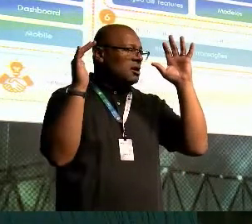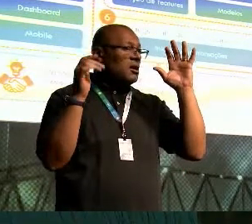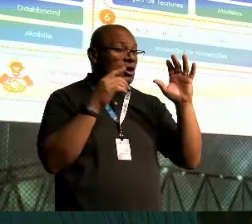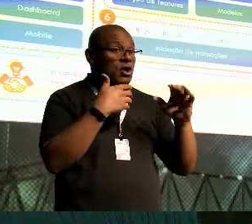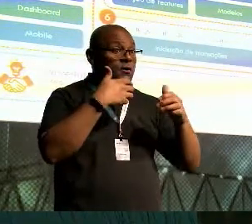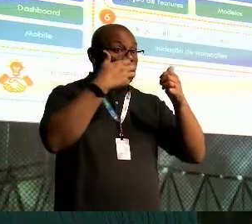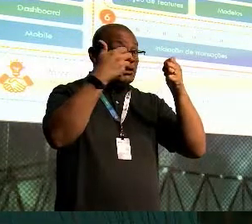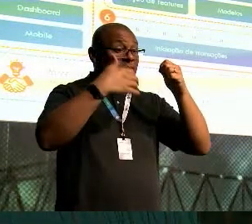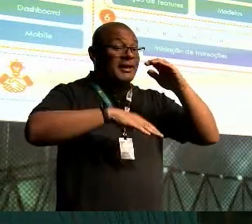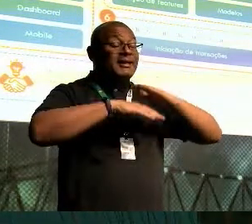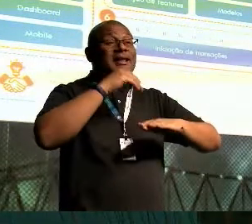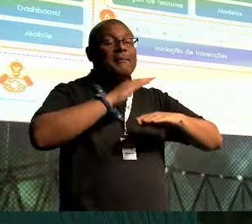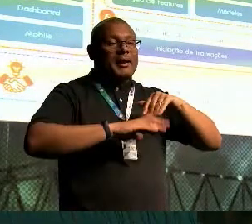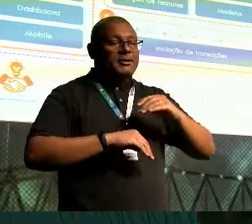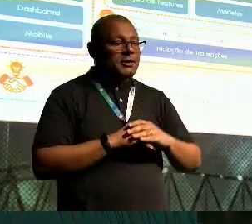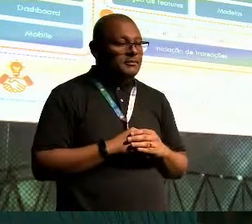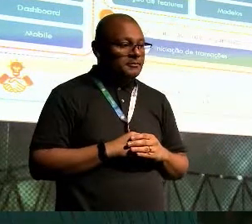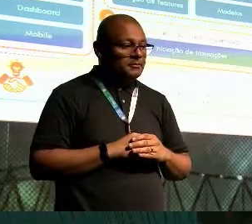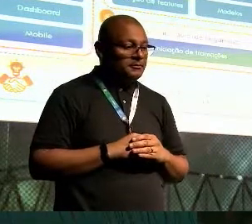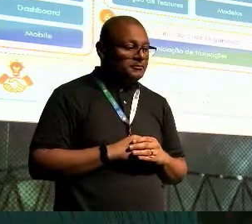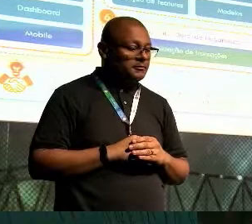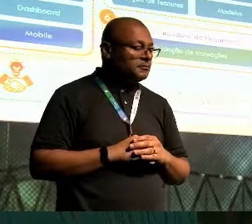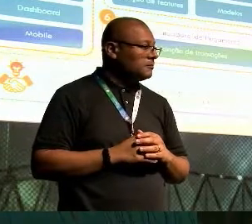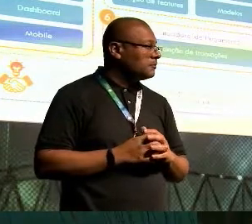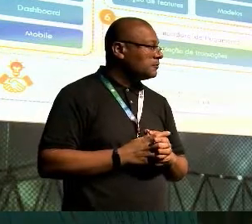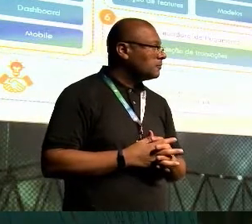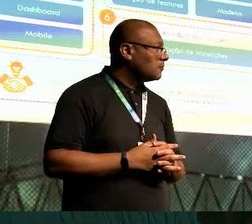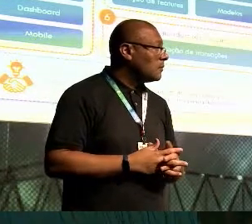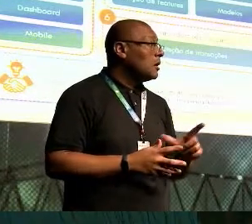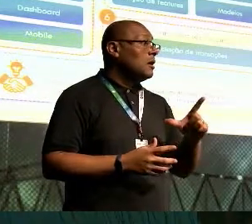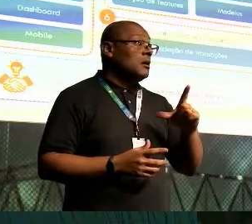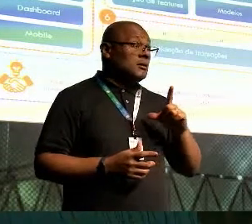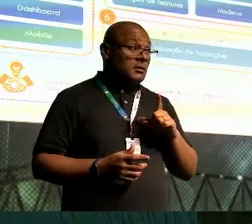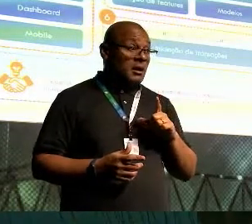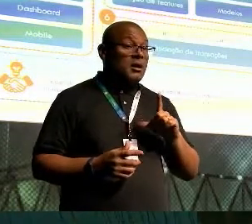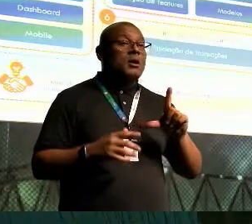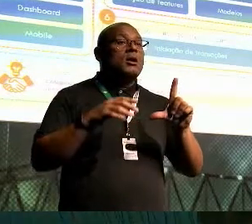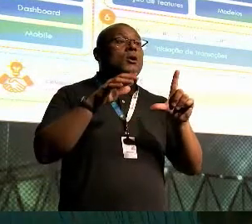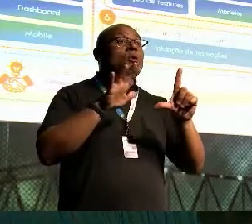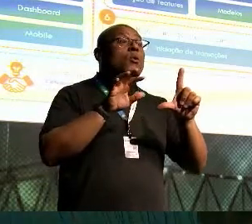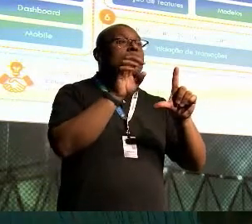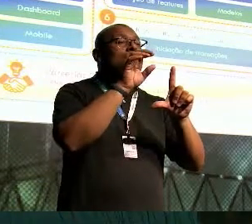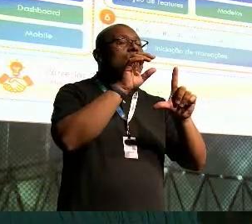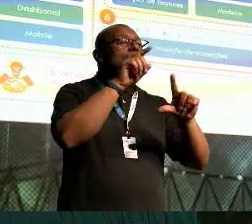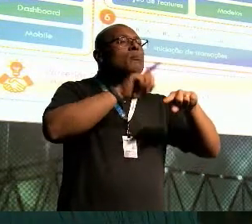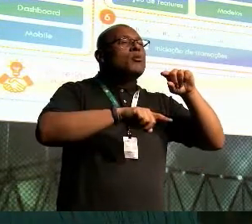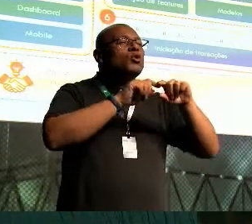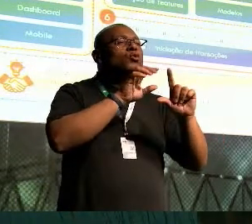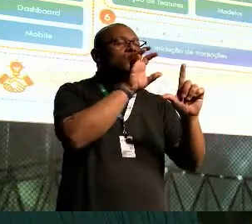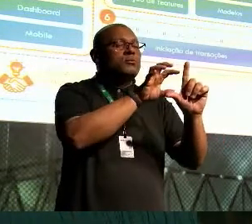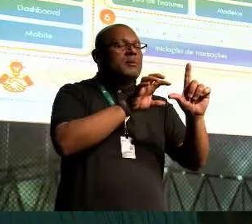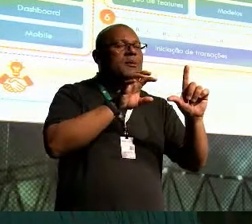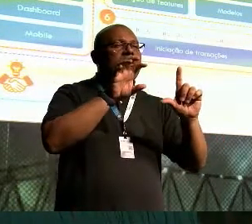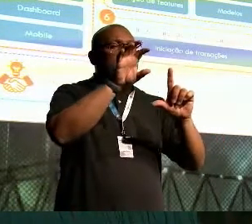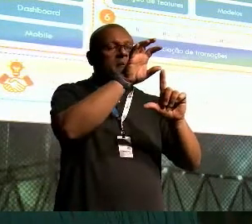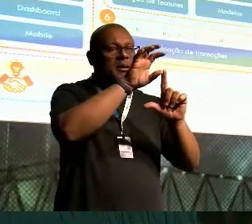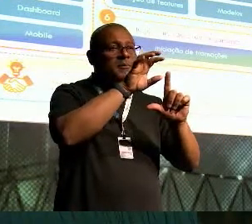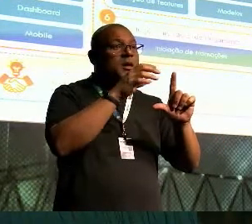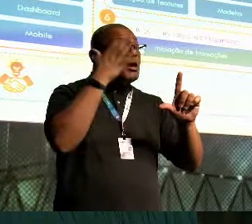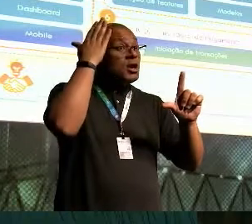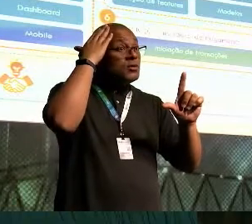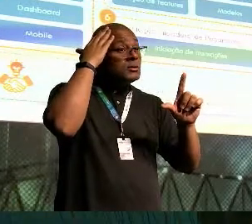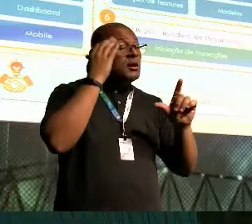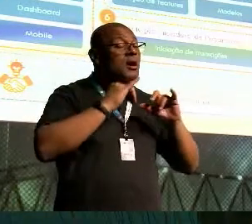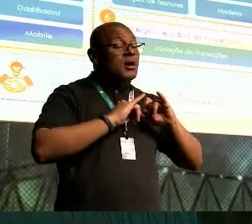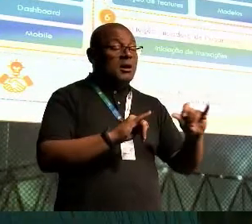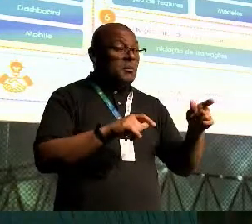trazer um caso prático disso, tá? Tem o marketplace, a partir do momento que eu sei o que o usuário quer, eu faço campanha e eu vendo